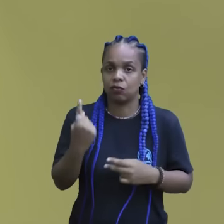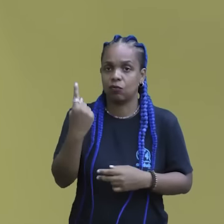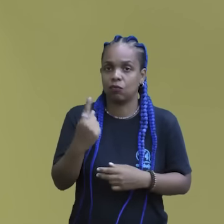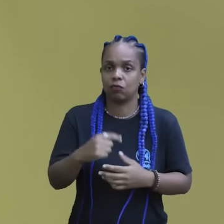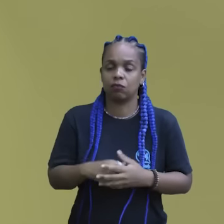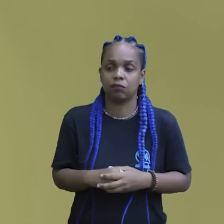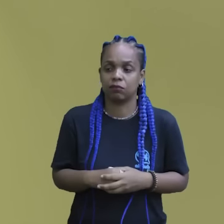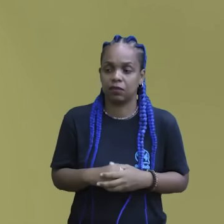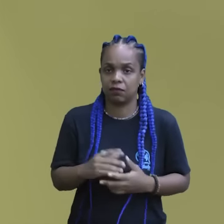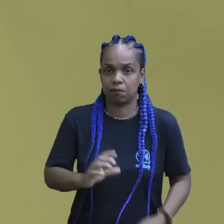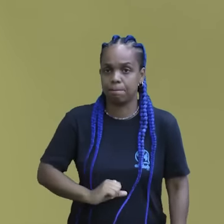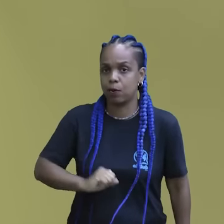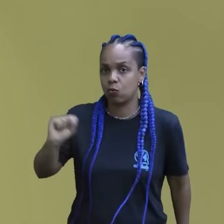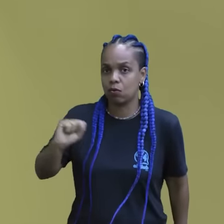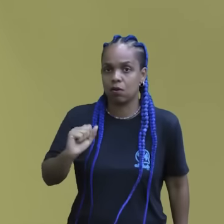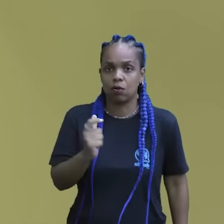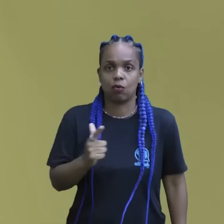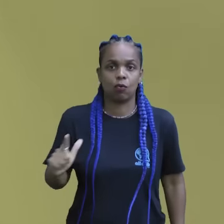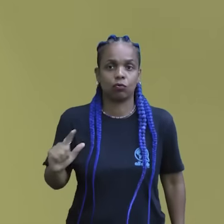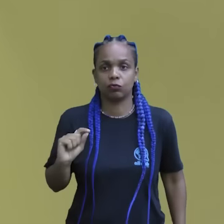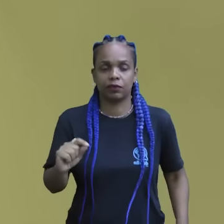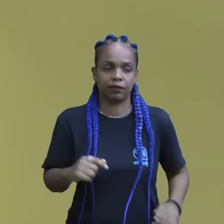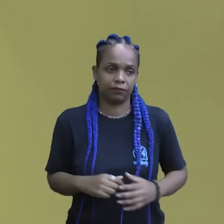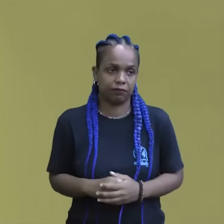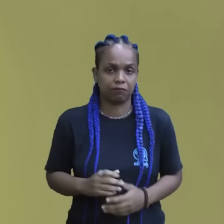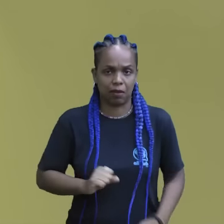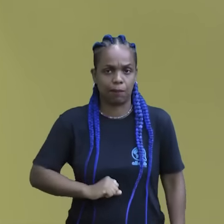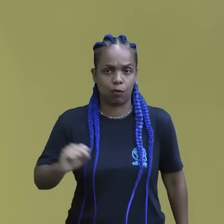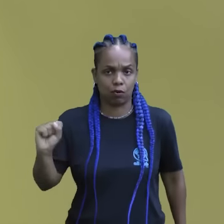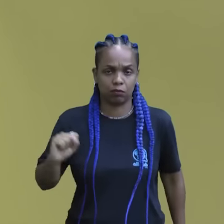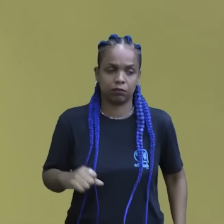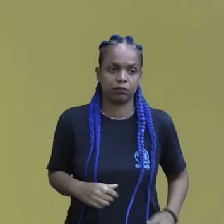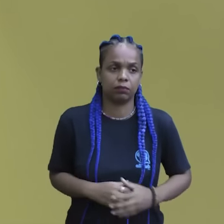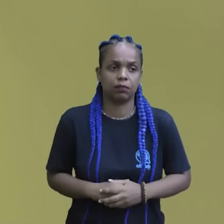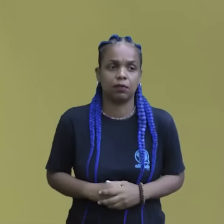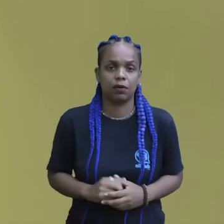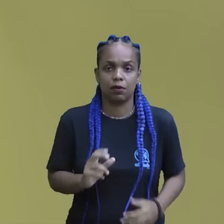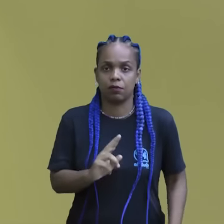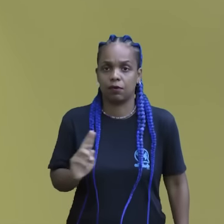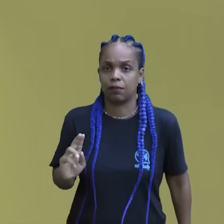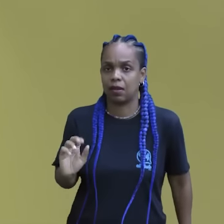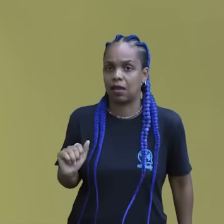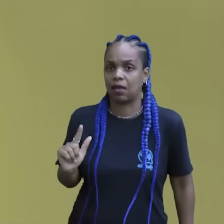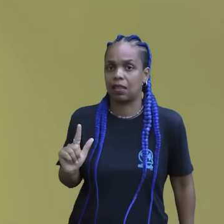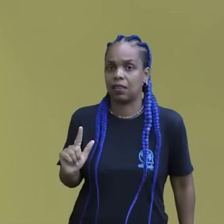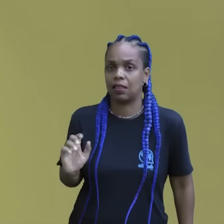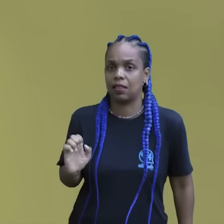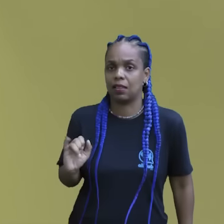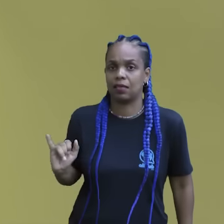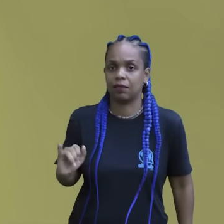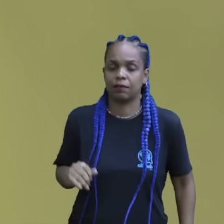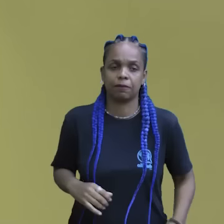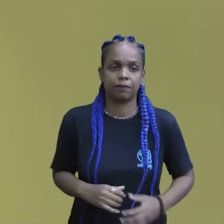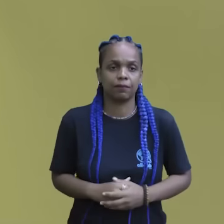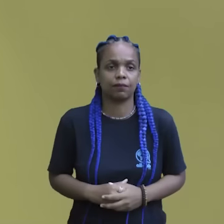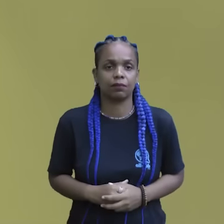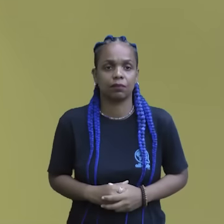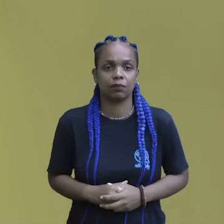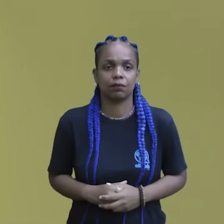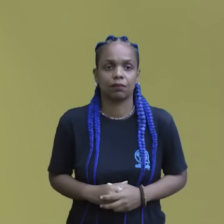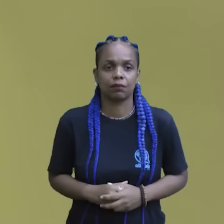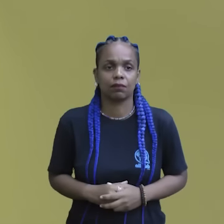A Lei. E vou ler assim, pulando, né? Ele diz, esse caso da parteira